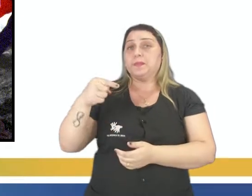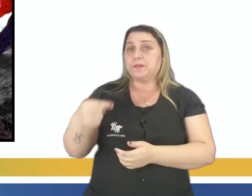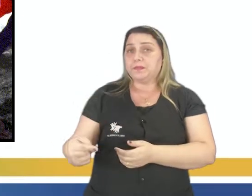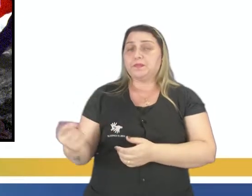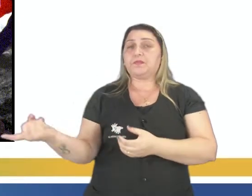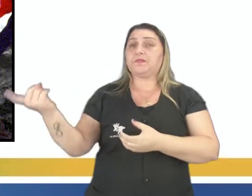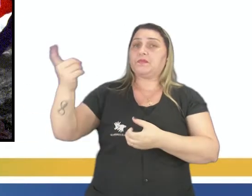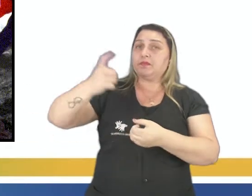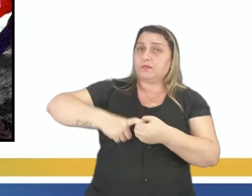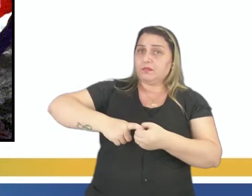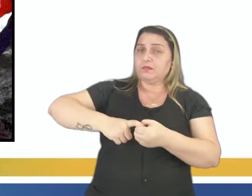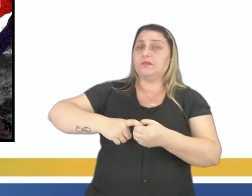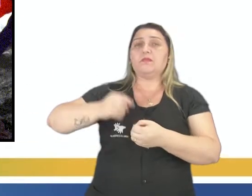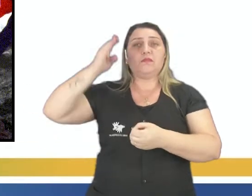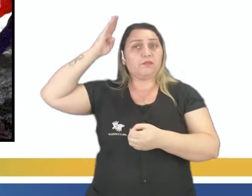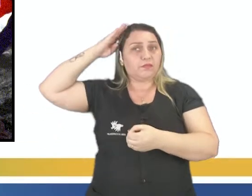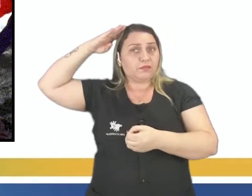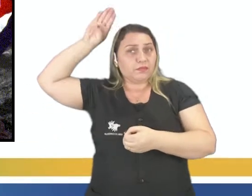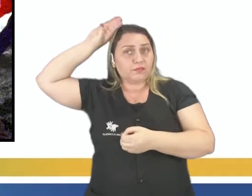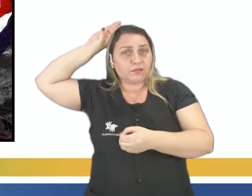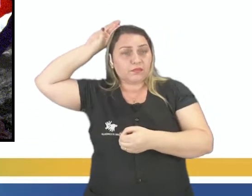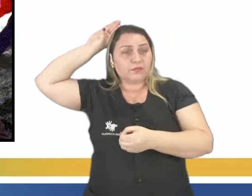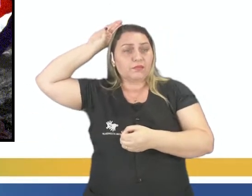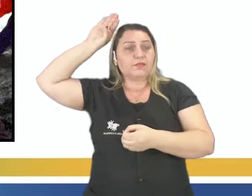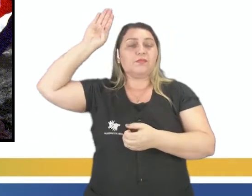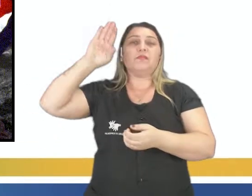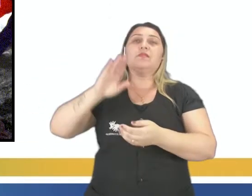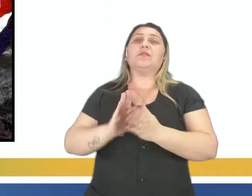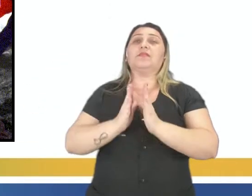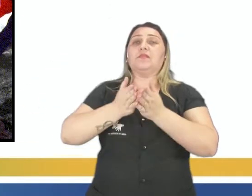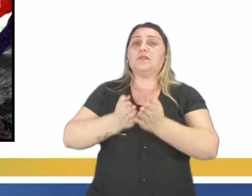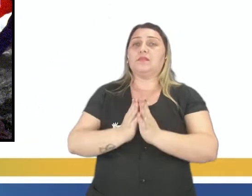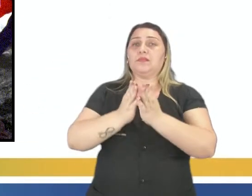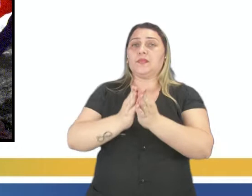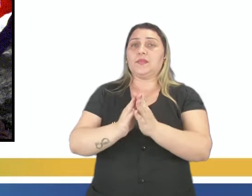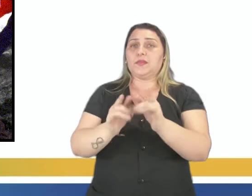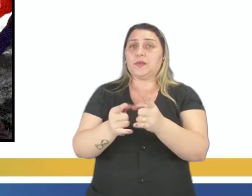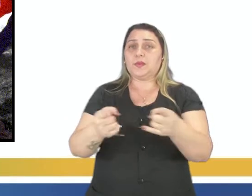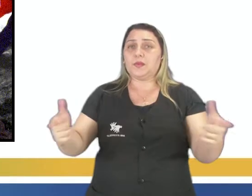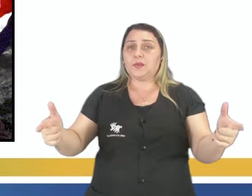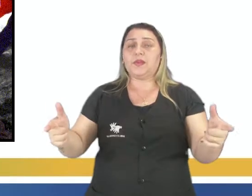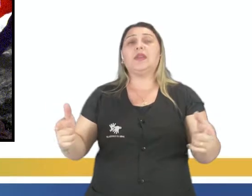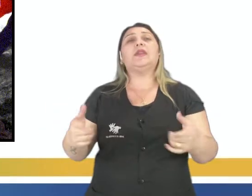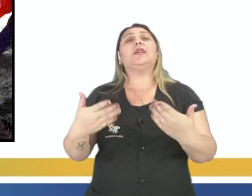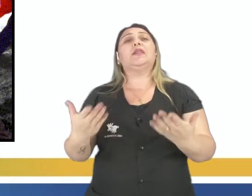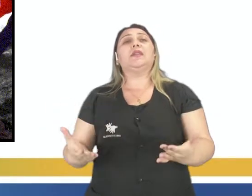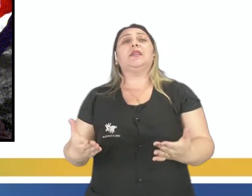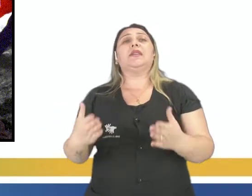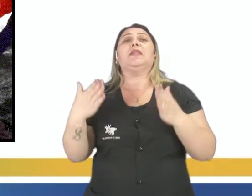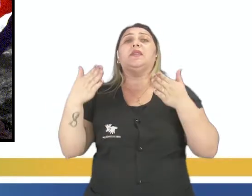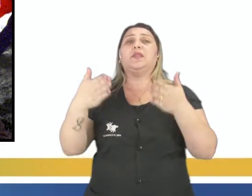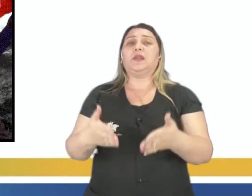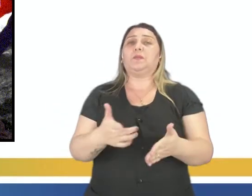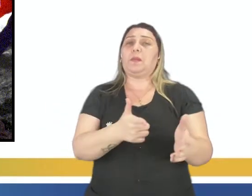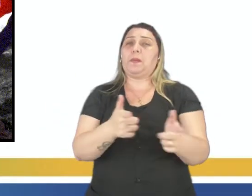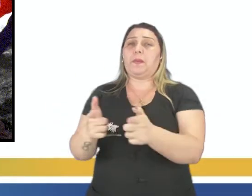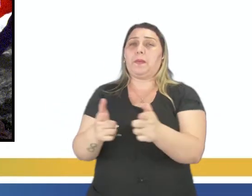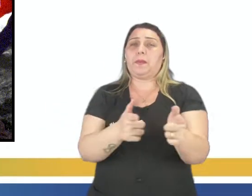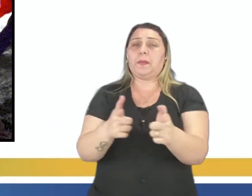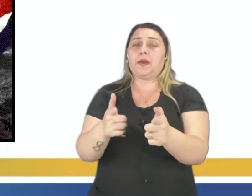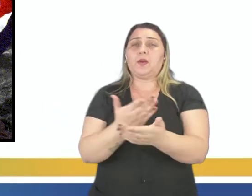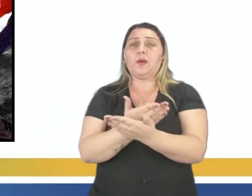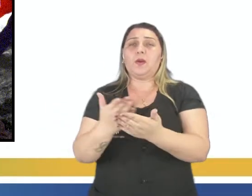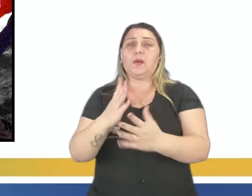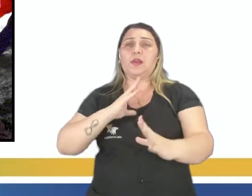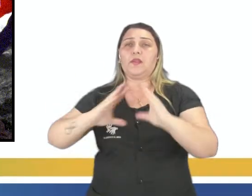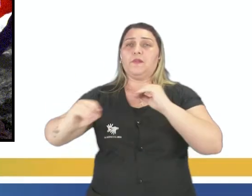ele retorna para Cuba, né? Ele vem no iate, só que esse iate aí dele, ele é recebido, né, a tiros, e aí eles começam